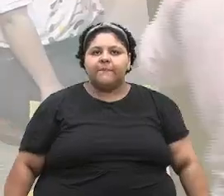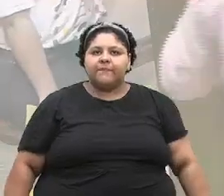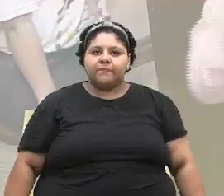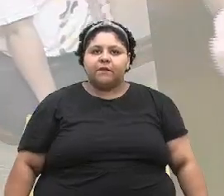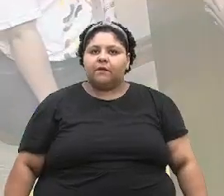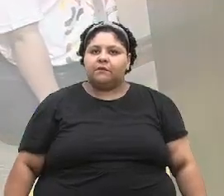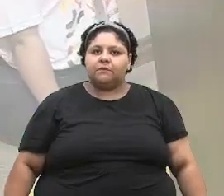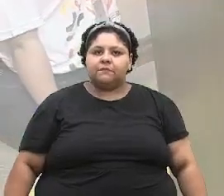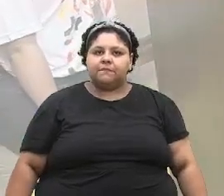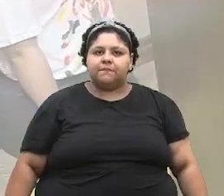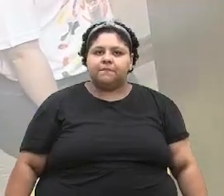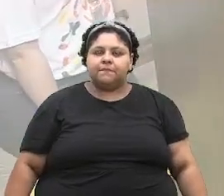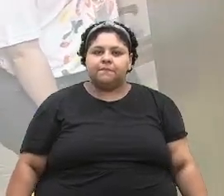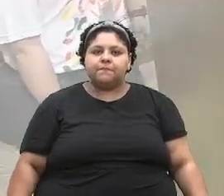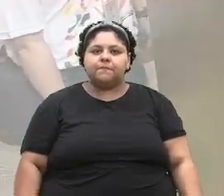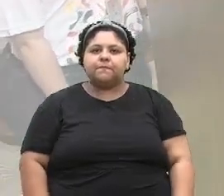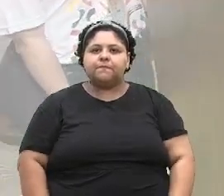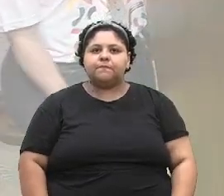pela experiência.